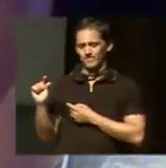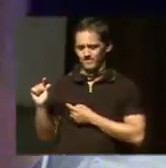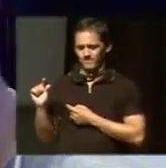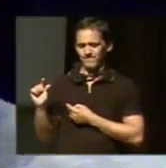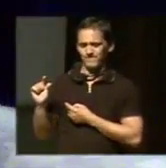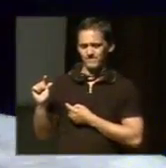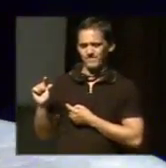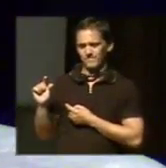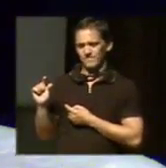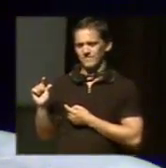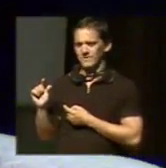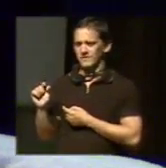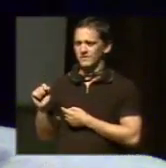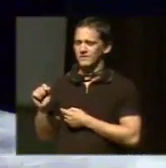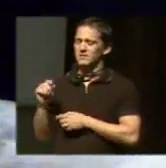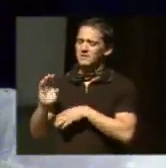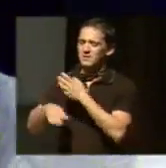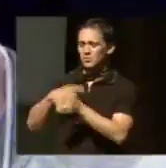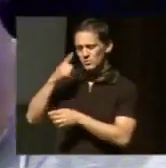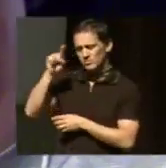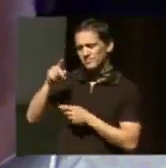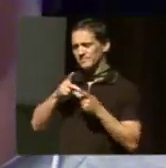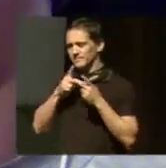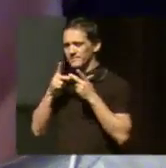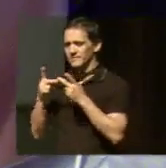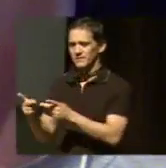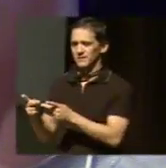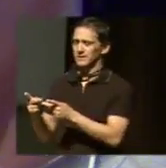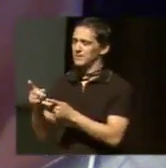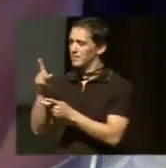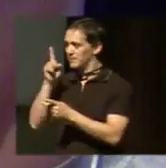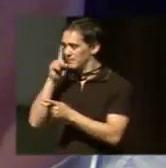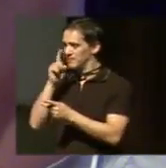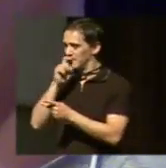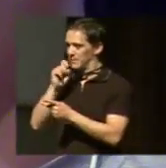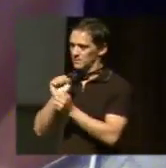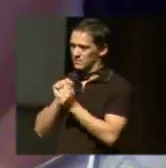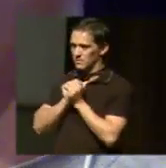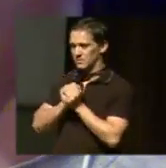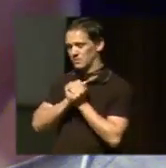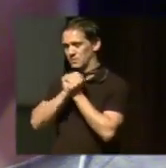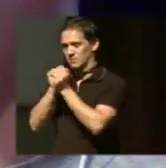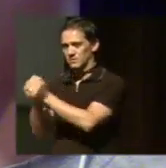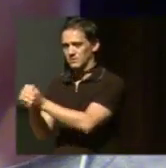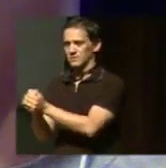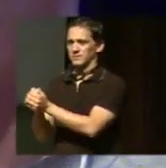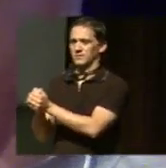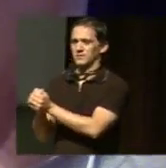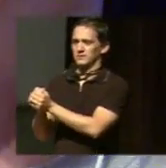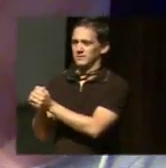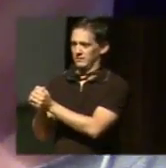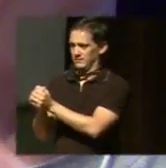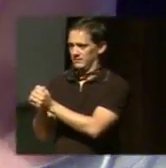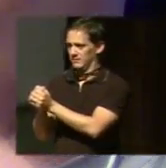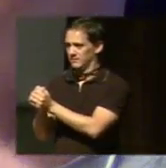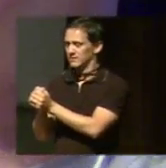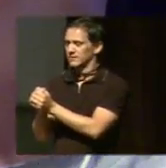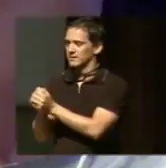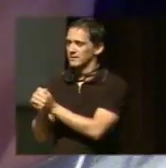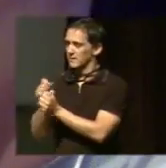era em onda, e teve um dia que eu fui visitá-la, os meus pais foram até lá, meu pai foi até lá na casa da minha